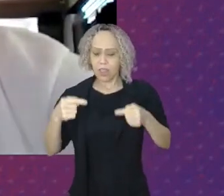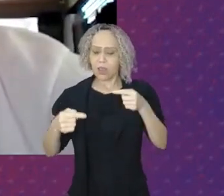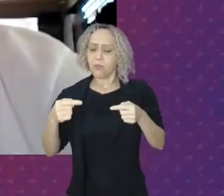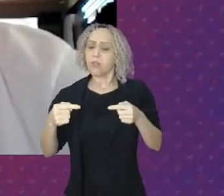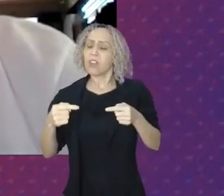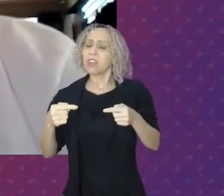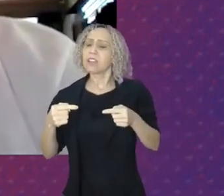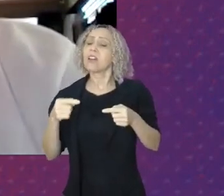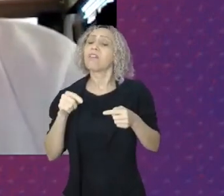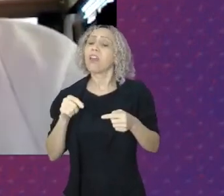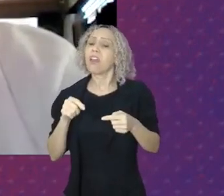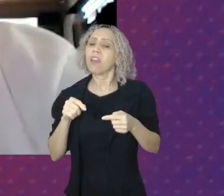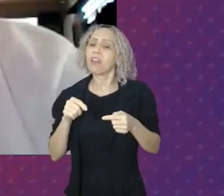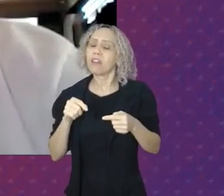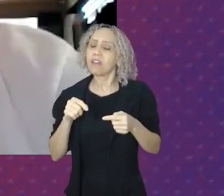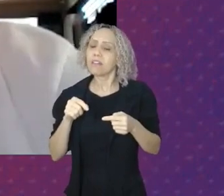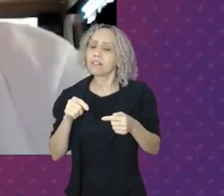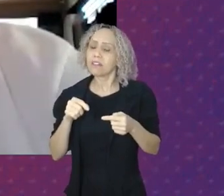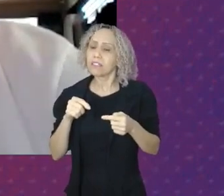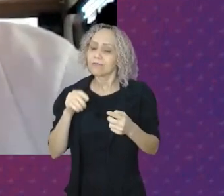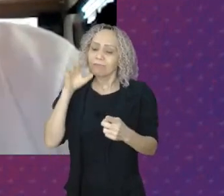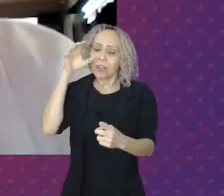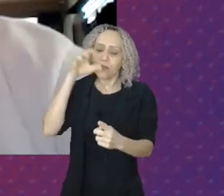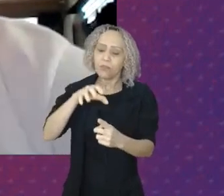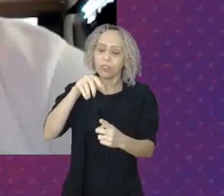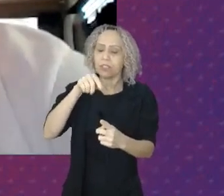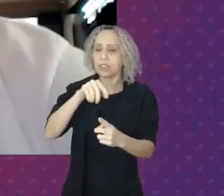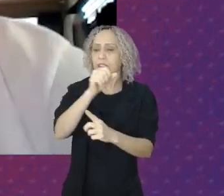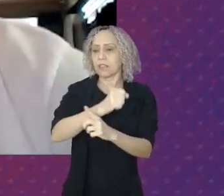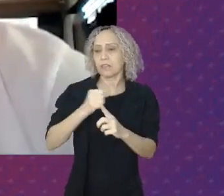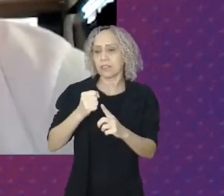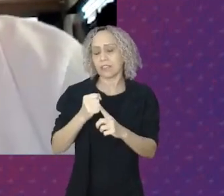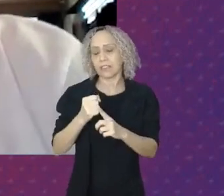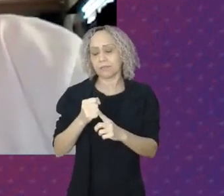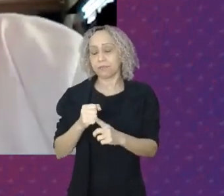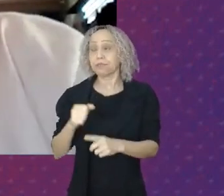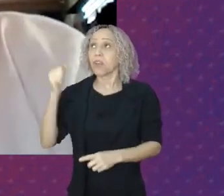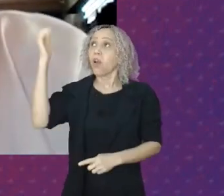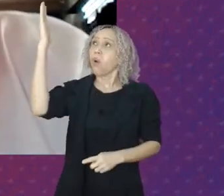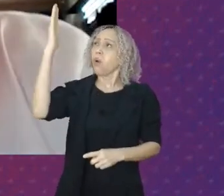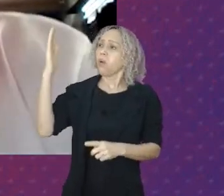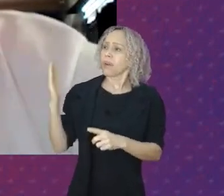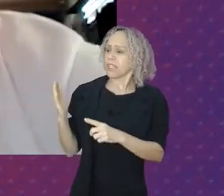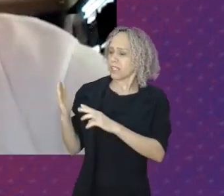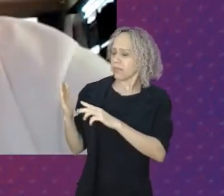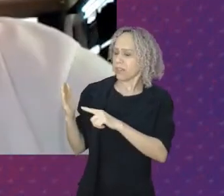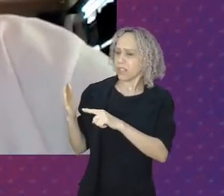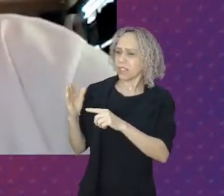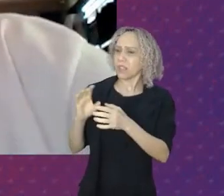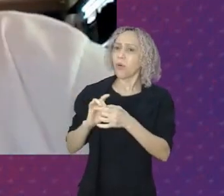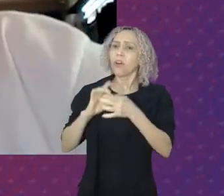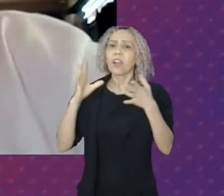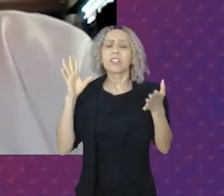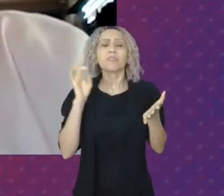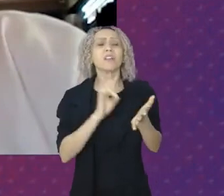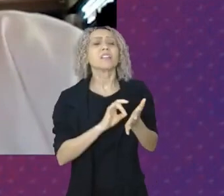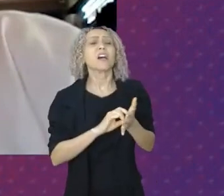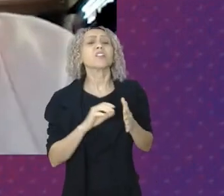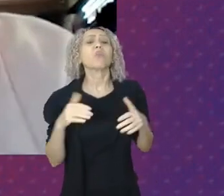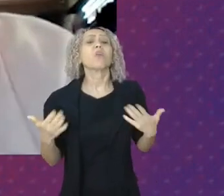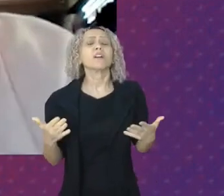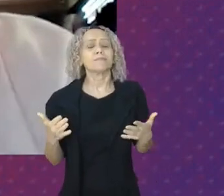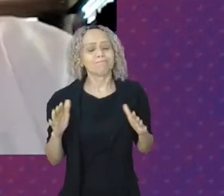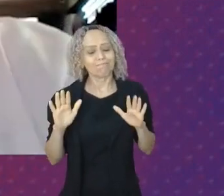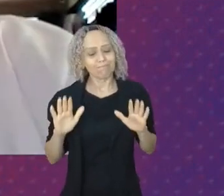sociedade. O Brasil ele só vai ser democrático, de fato, quando não houver mais racismo, quando não houver mais